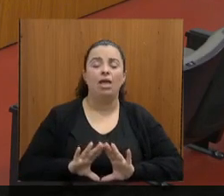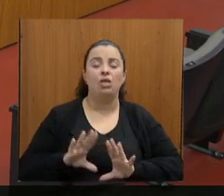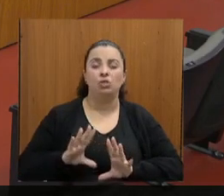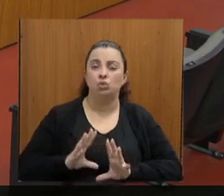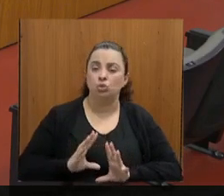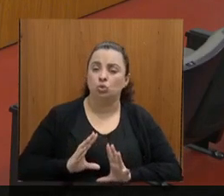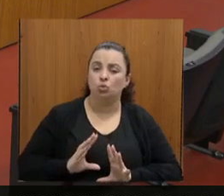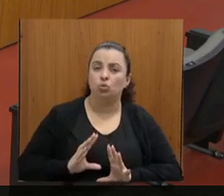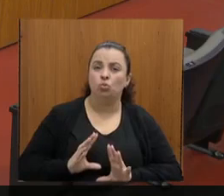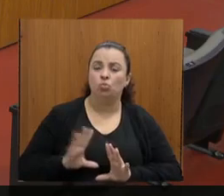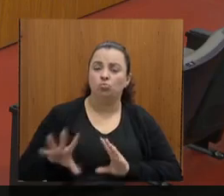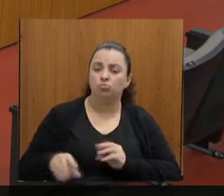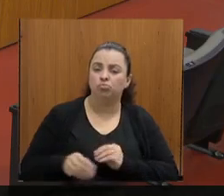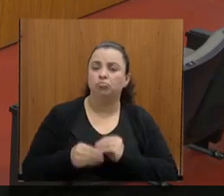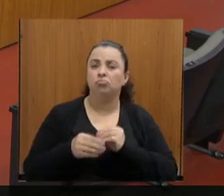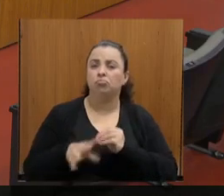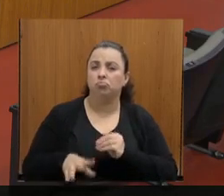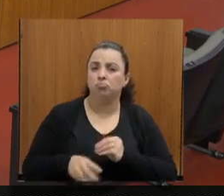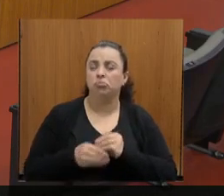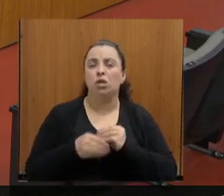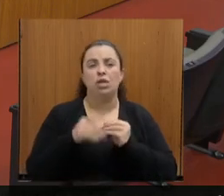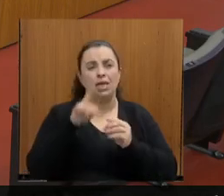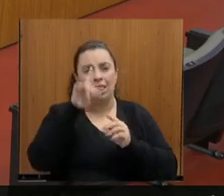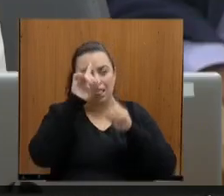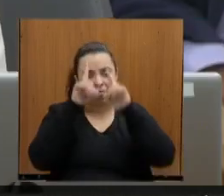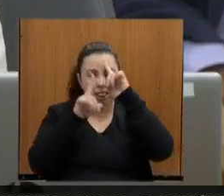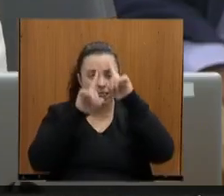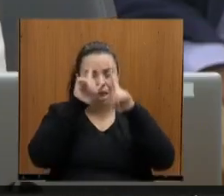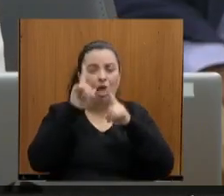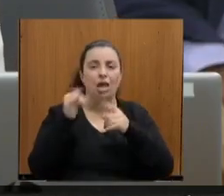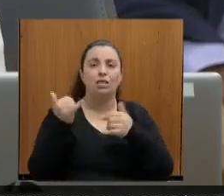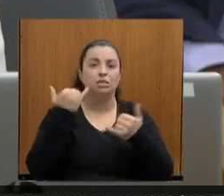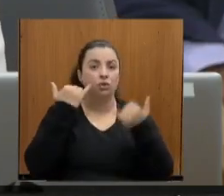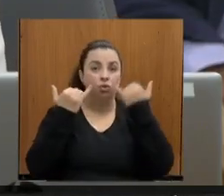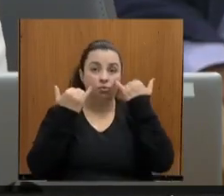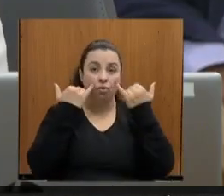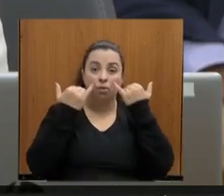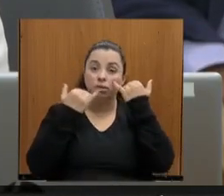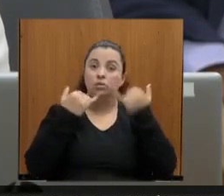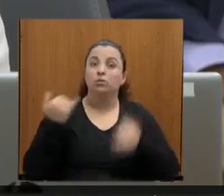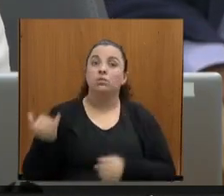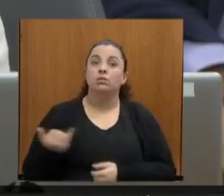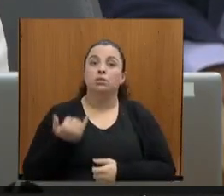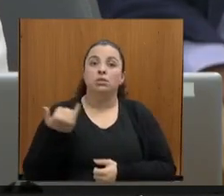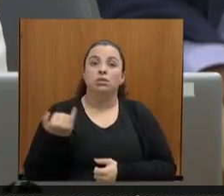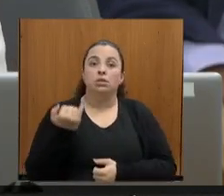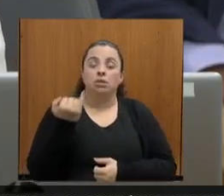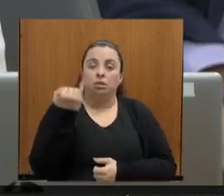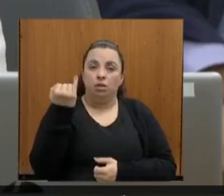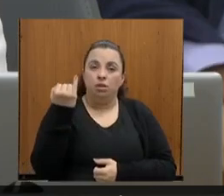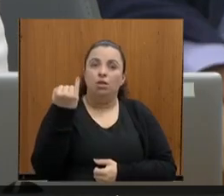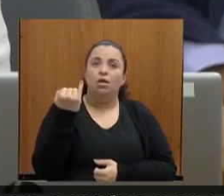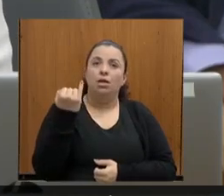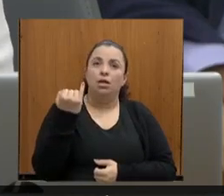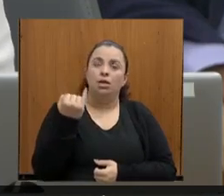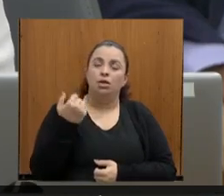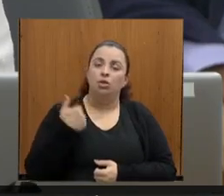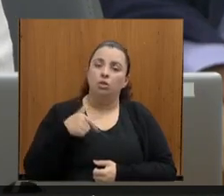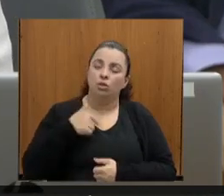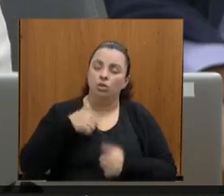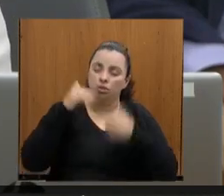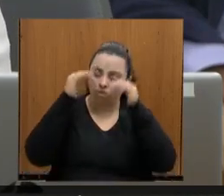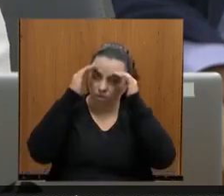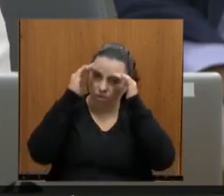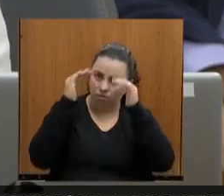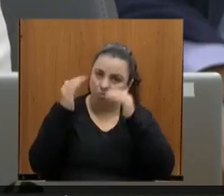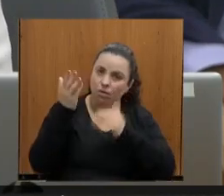somatória de ideias de informações aqui é importante se vestir de nossos respeito aí